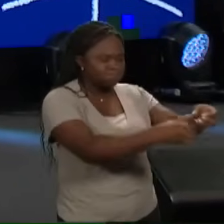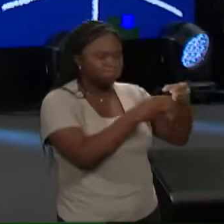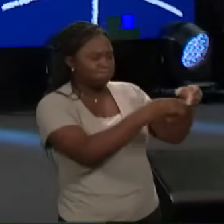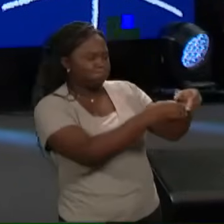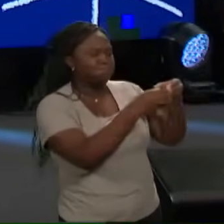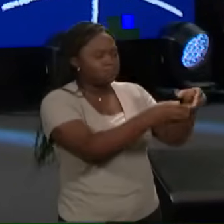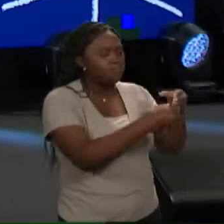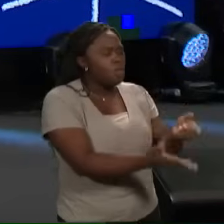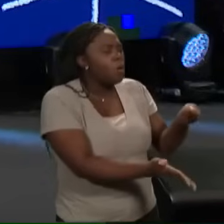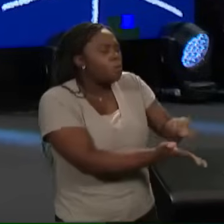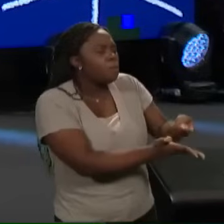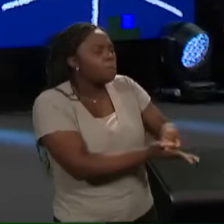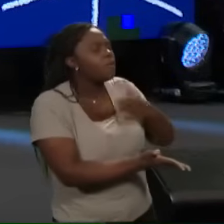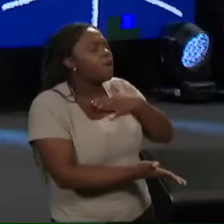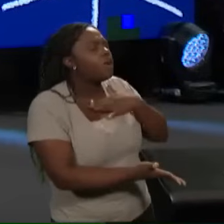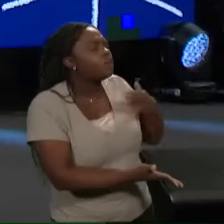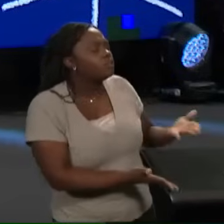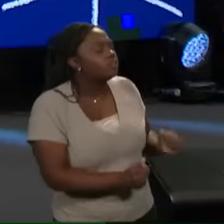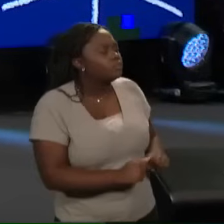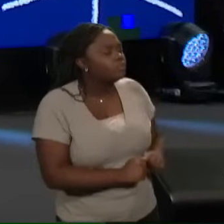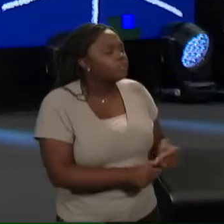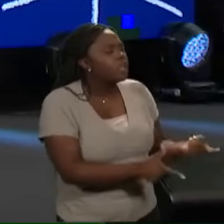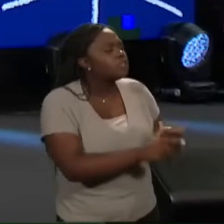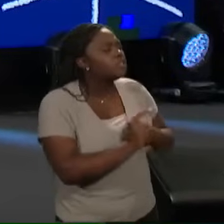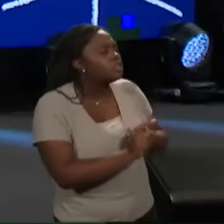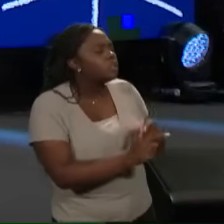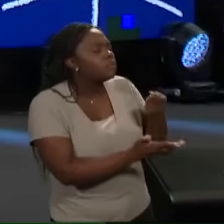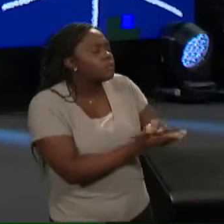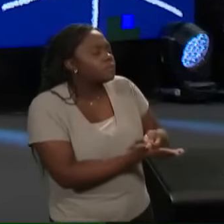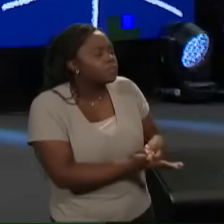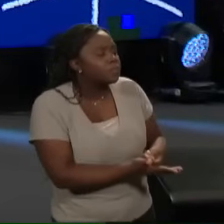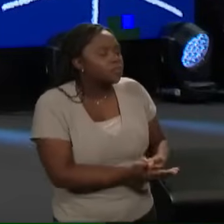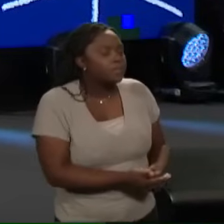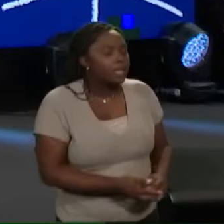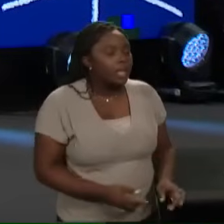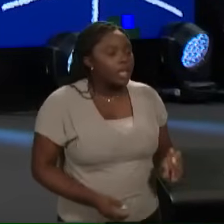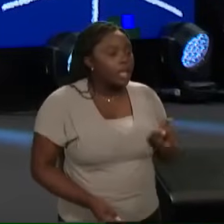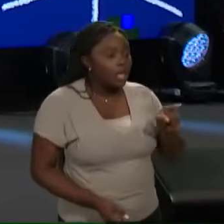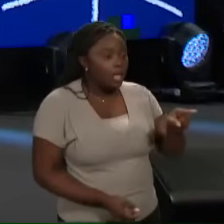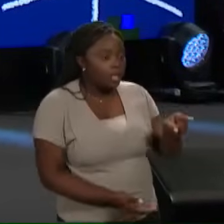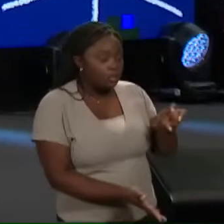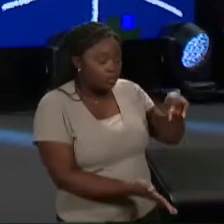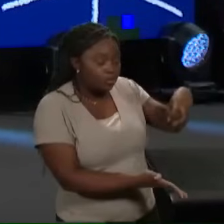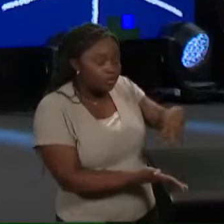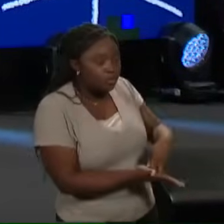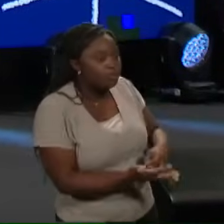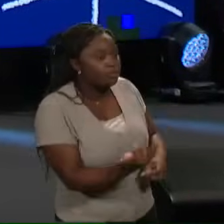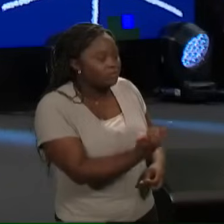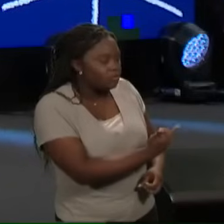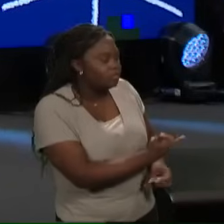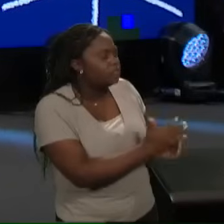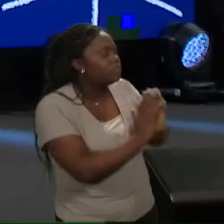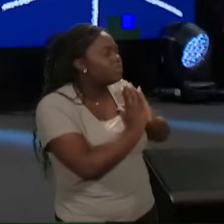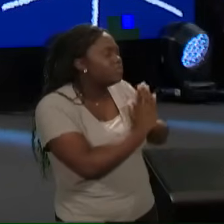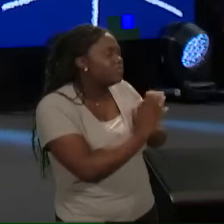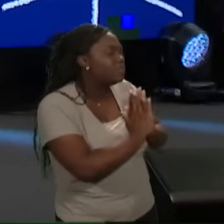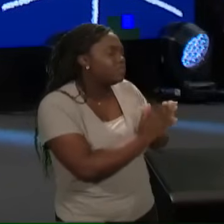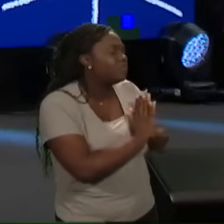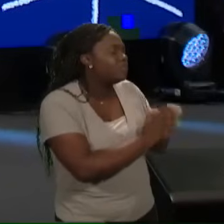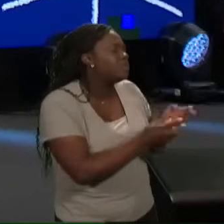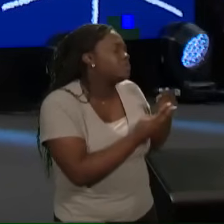dizendo: Paga-me o que você me deve. Então o seu conservo caiu de joelhos e lhe implorou: